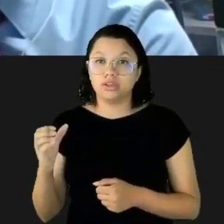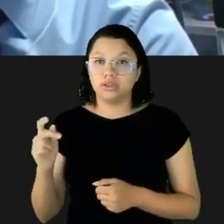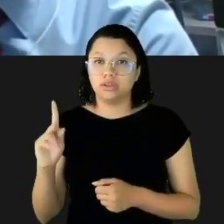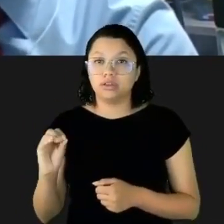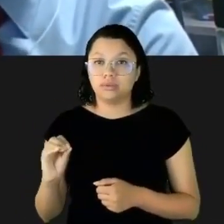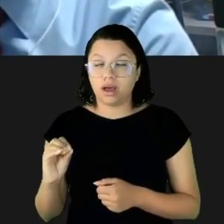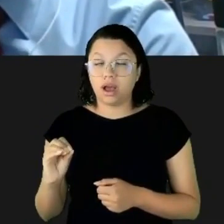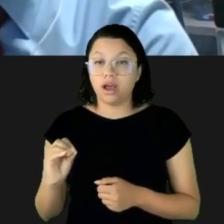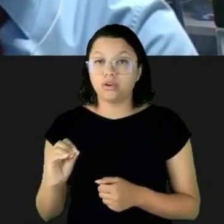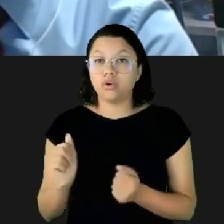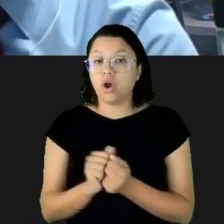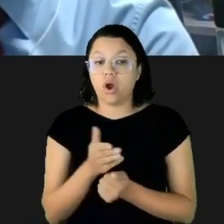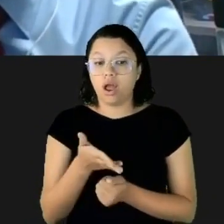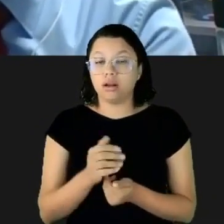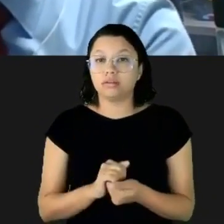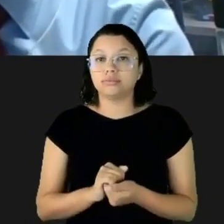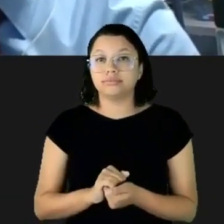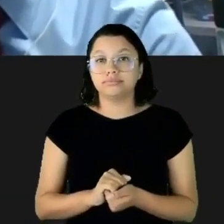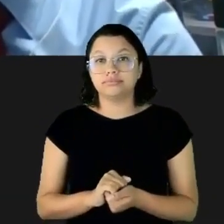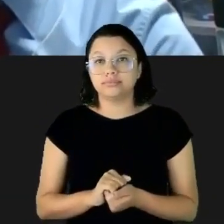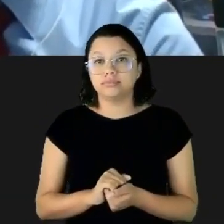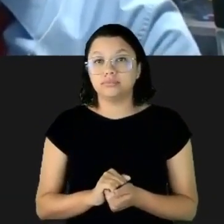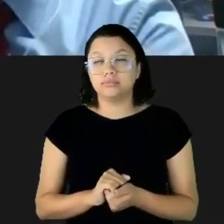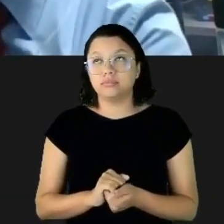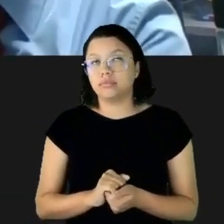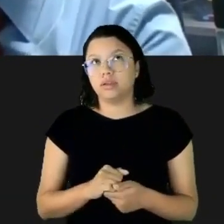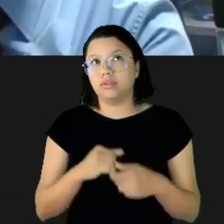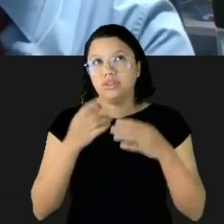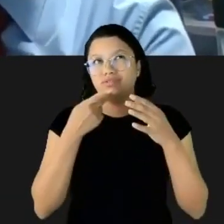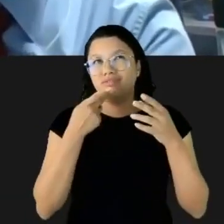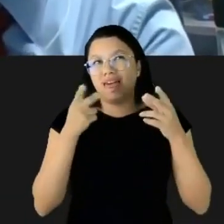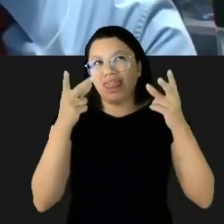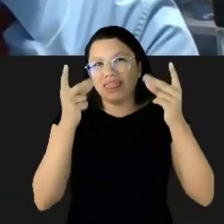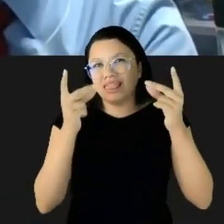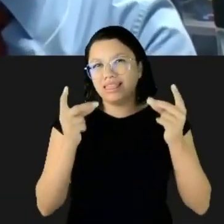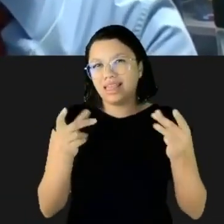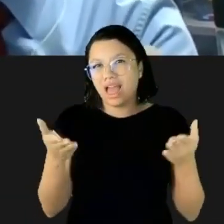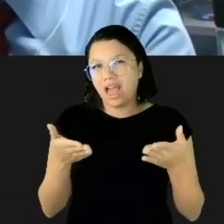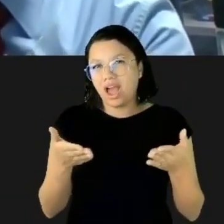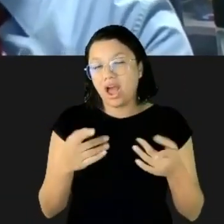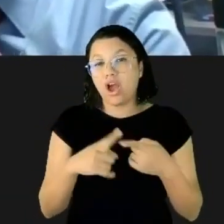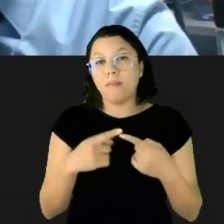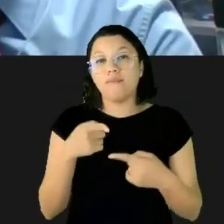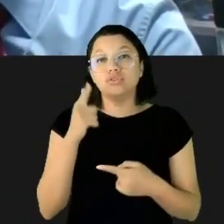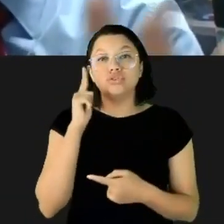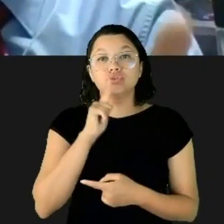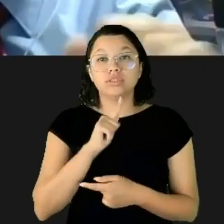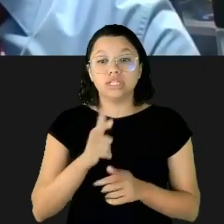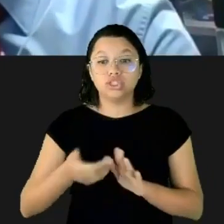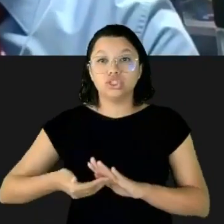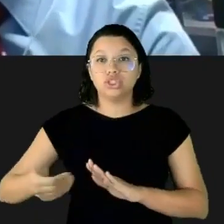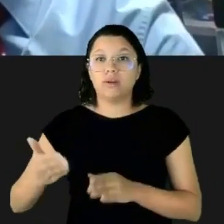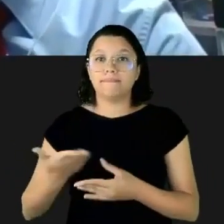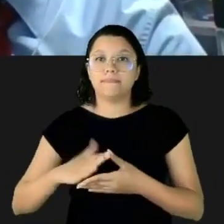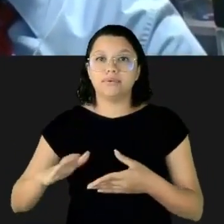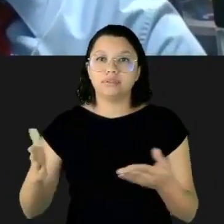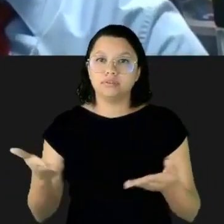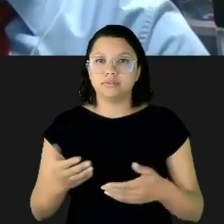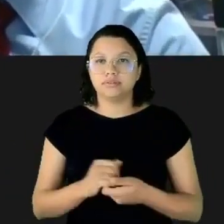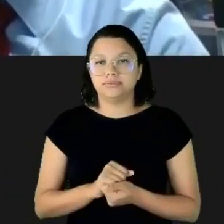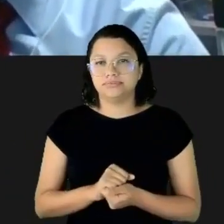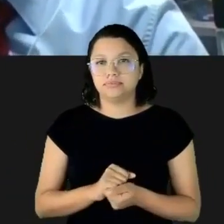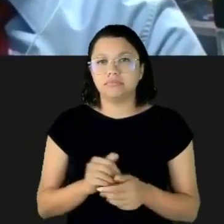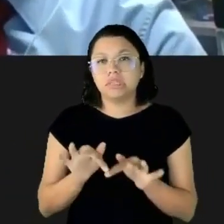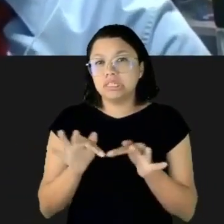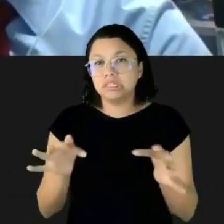com ele aqui então não vou entrar em detalhes aqui mas você já consegue tirar o processo daqui